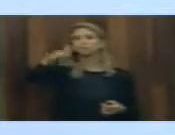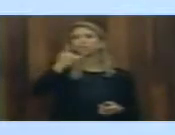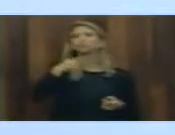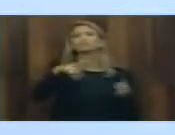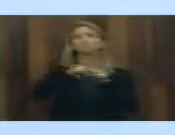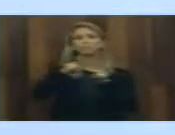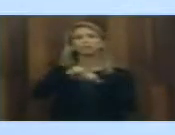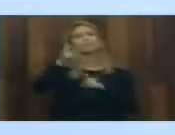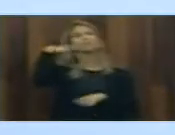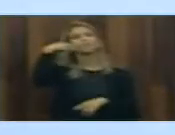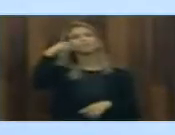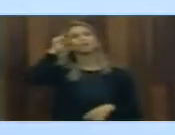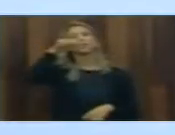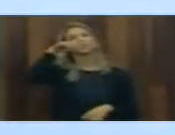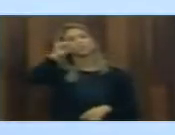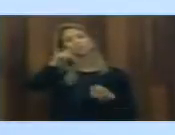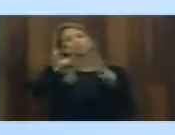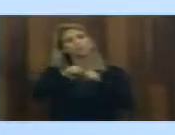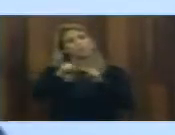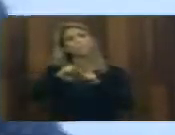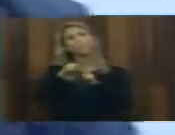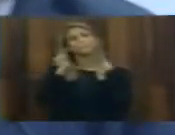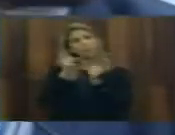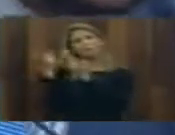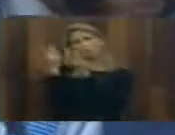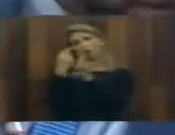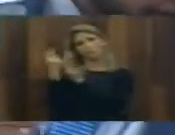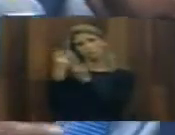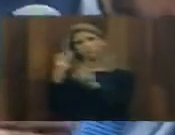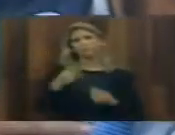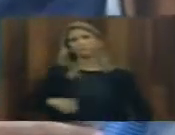podem ser salvos no que se refere à legalidade.